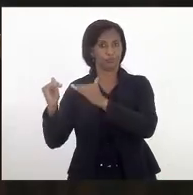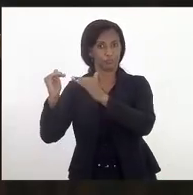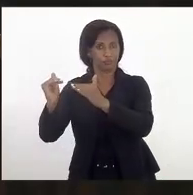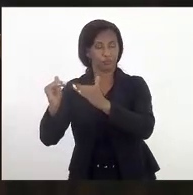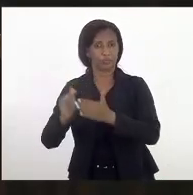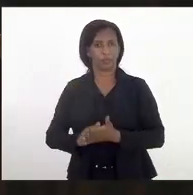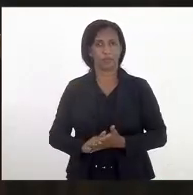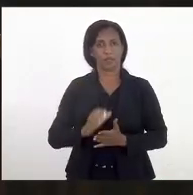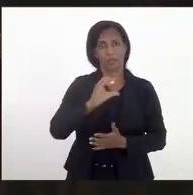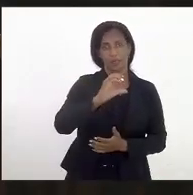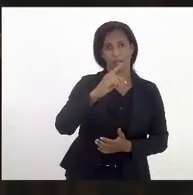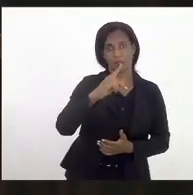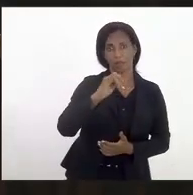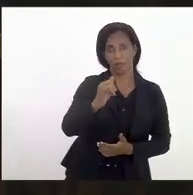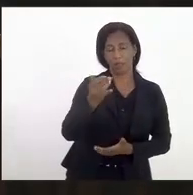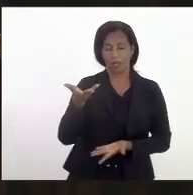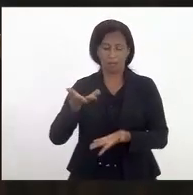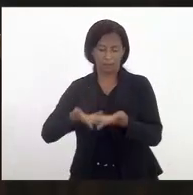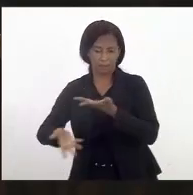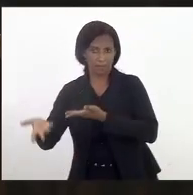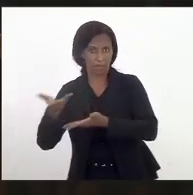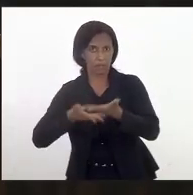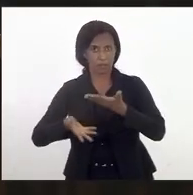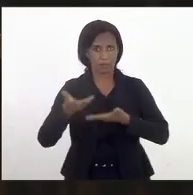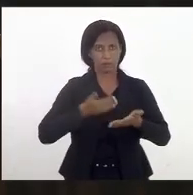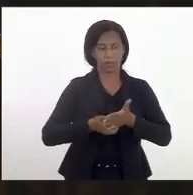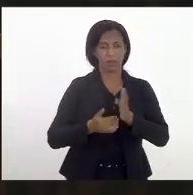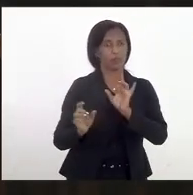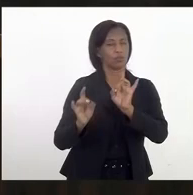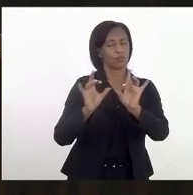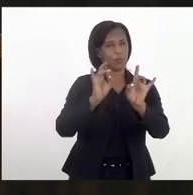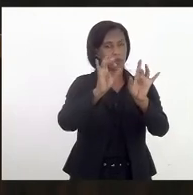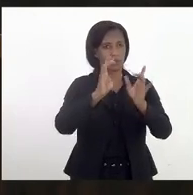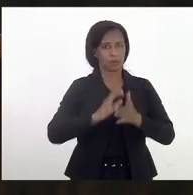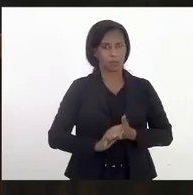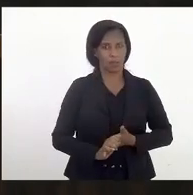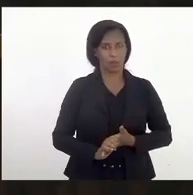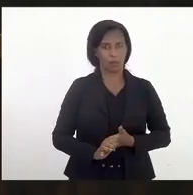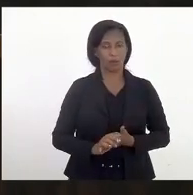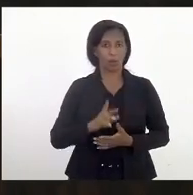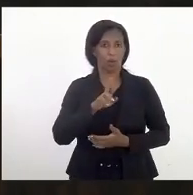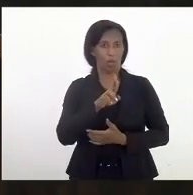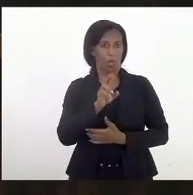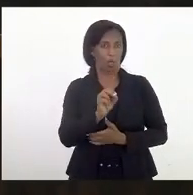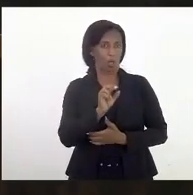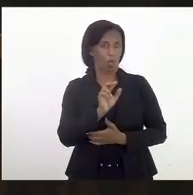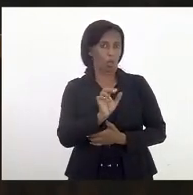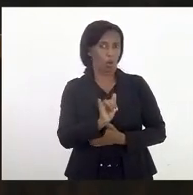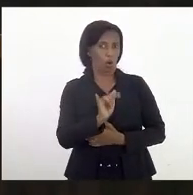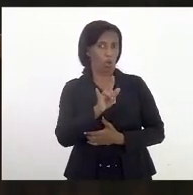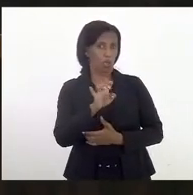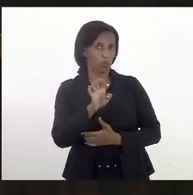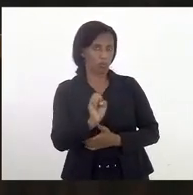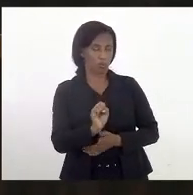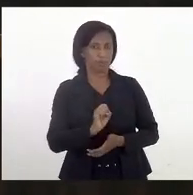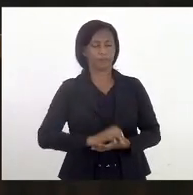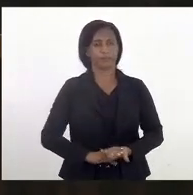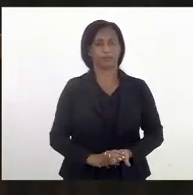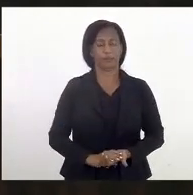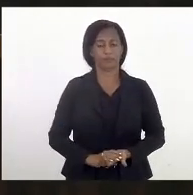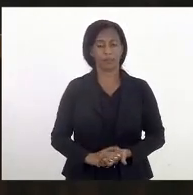a CPI da participação especial e do Joelson que volto a